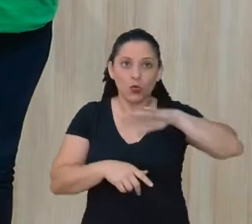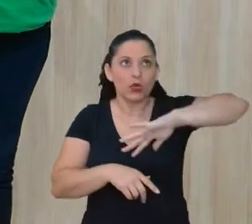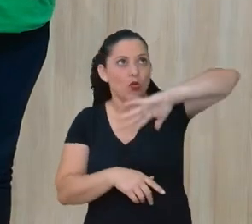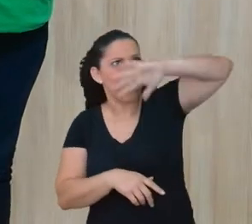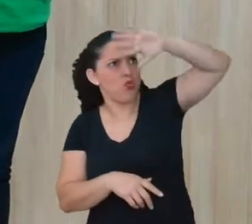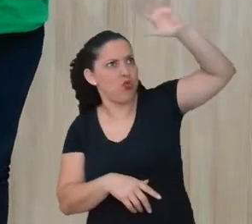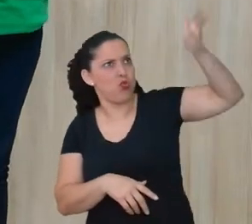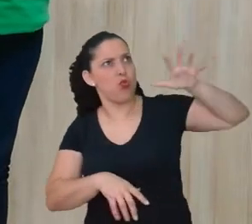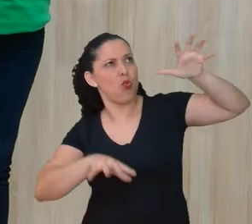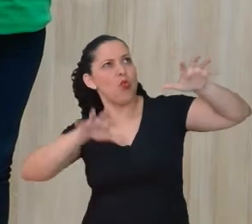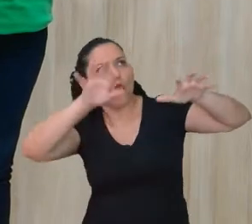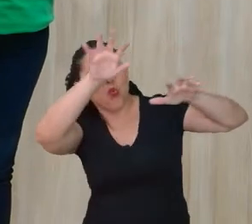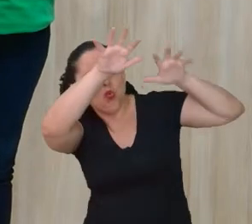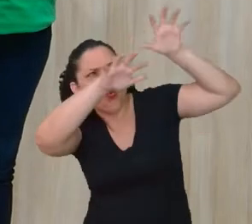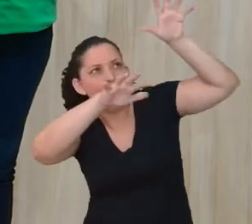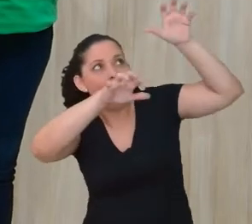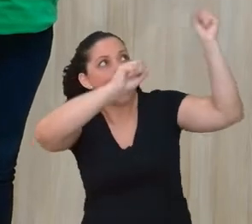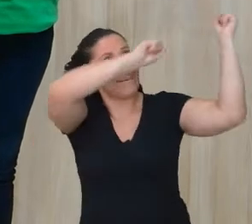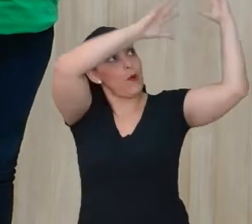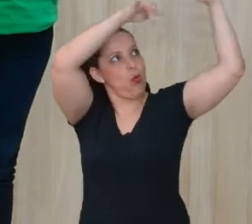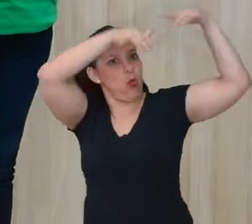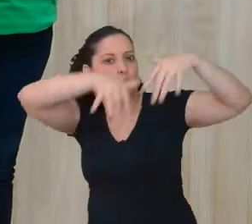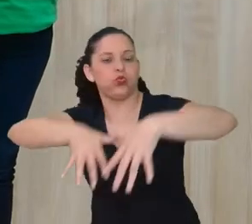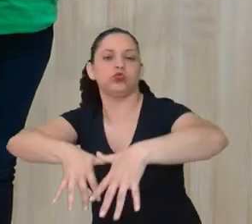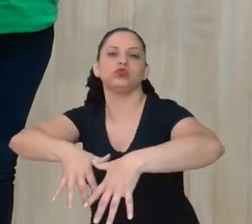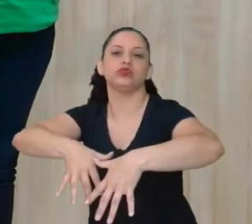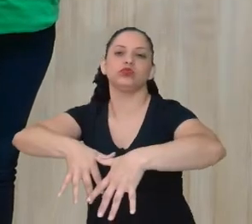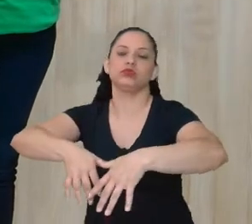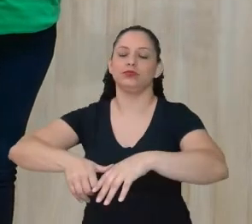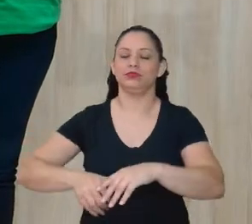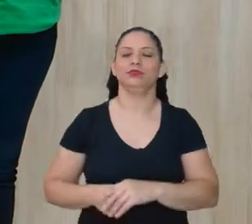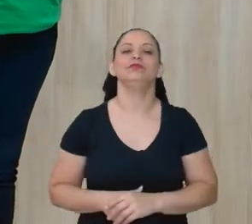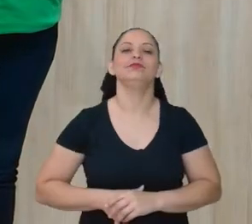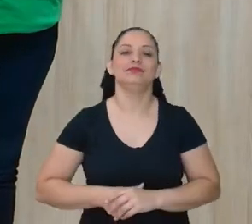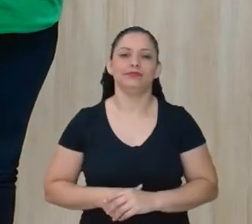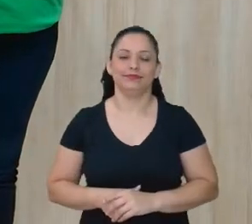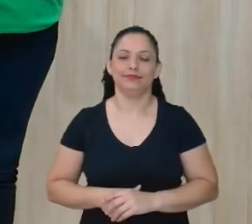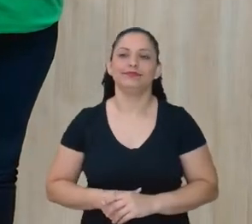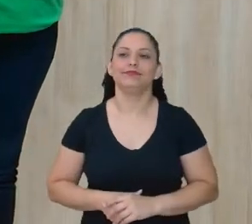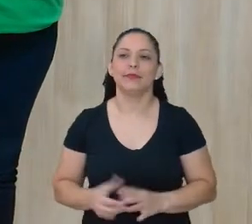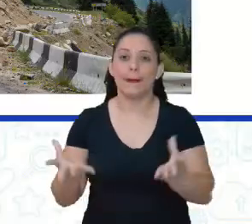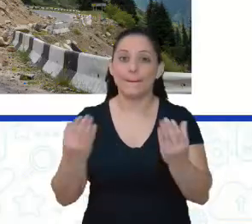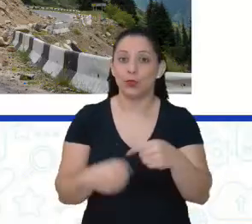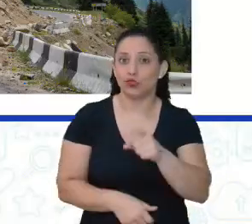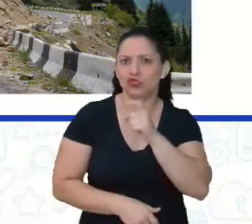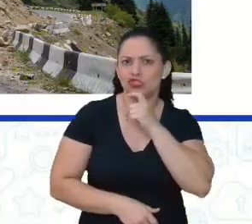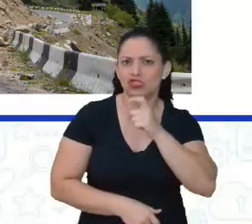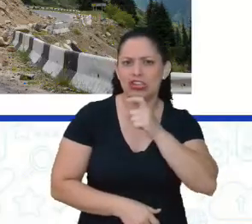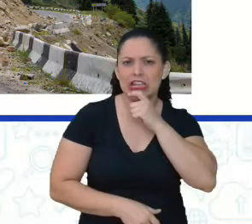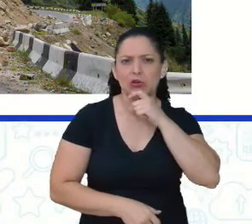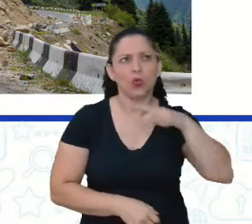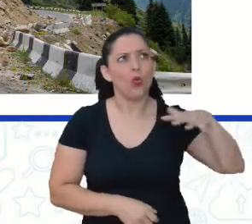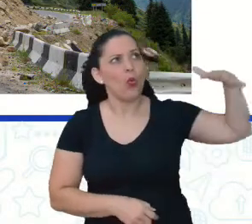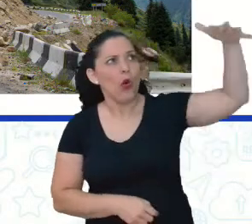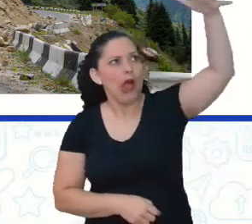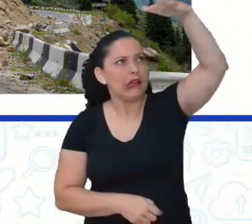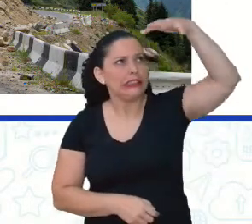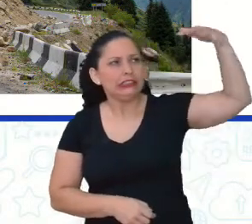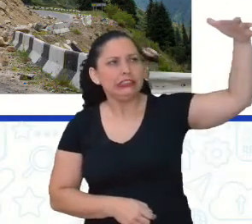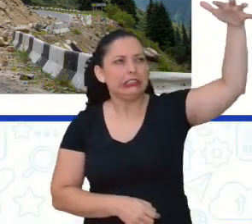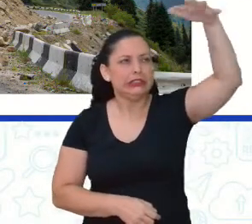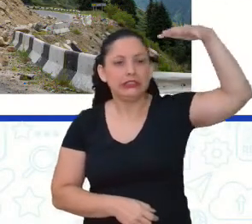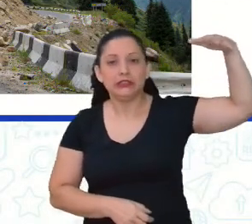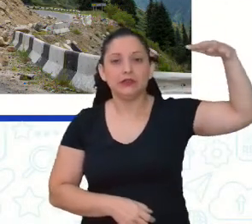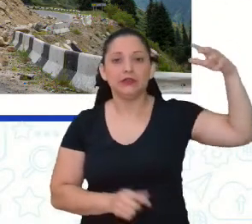montanha. Fenômeno, inclusive né? esse fenômeno da avalanche, não é? Exatamente. Muito gelo acumulado lá em cima, de repente